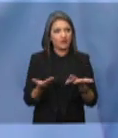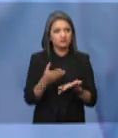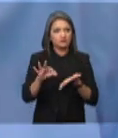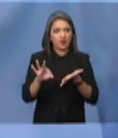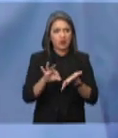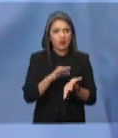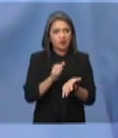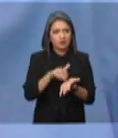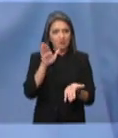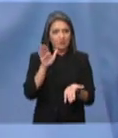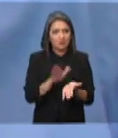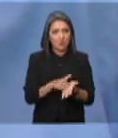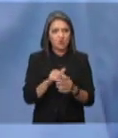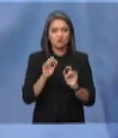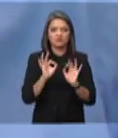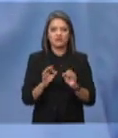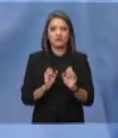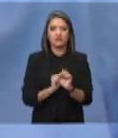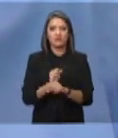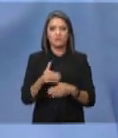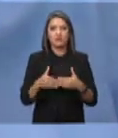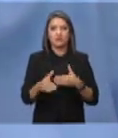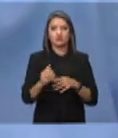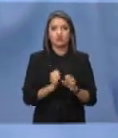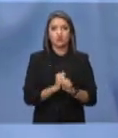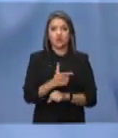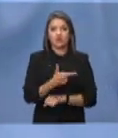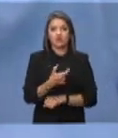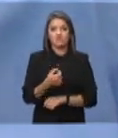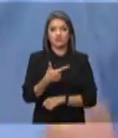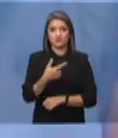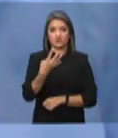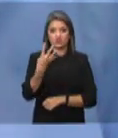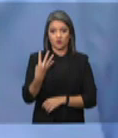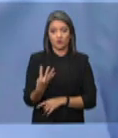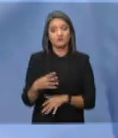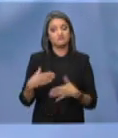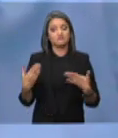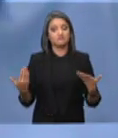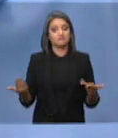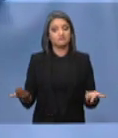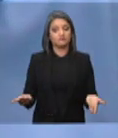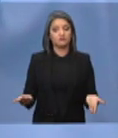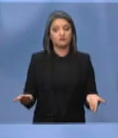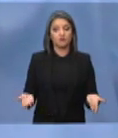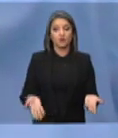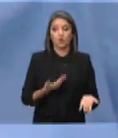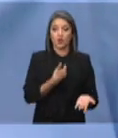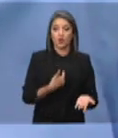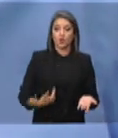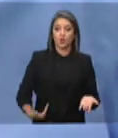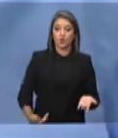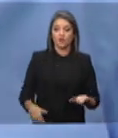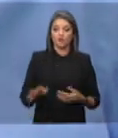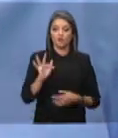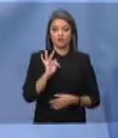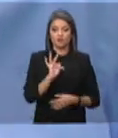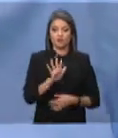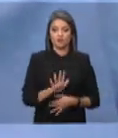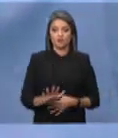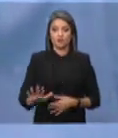já a partir de 2024 e o governo federal a